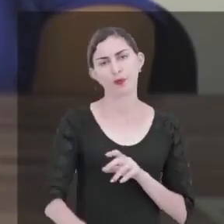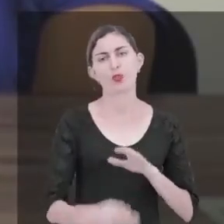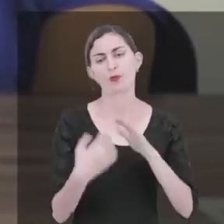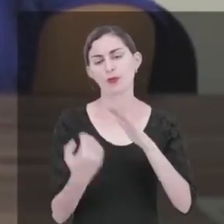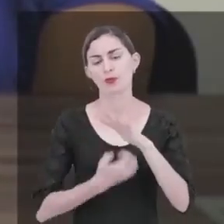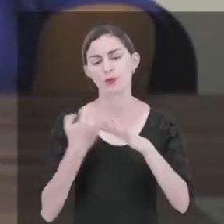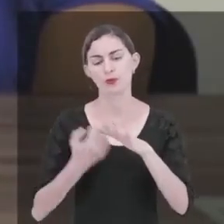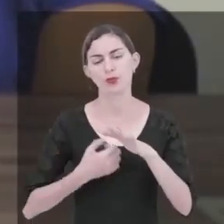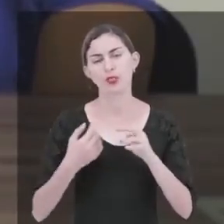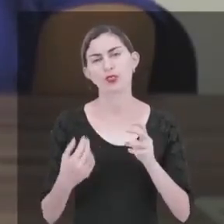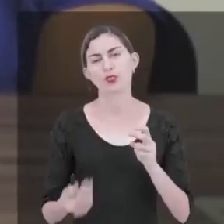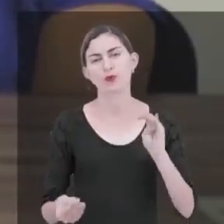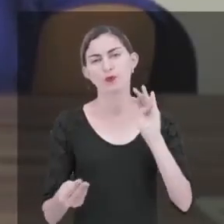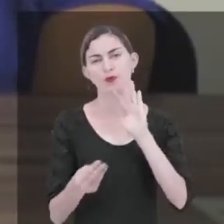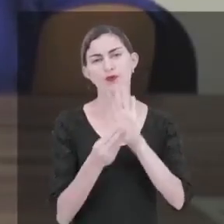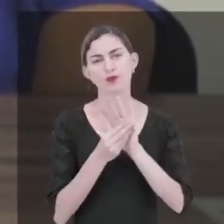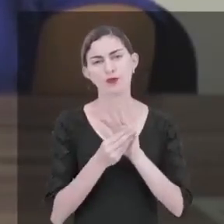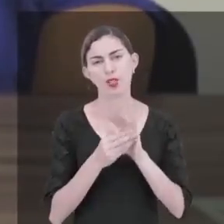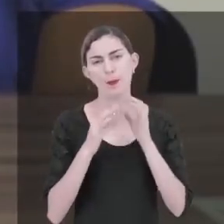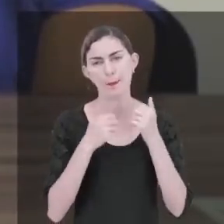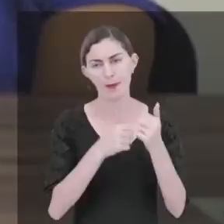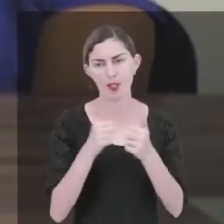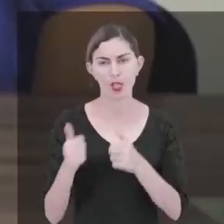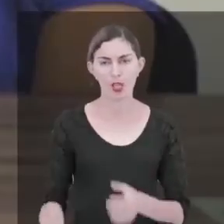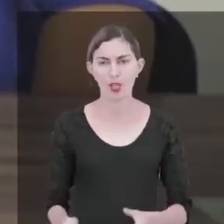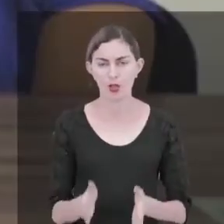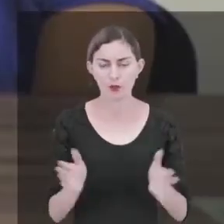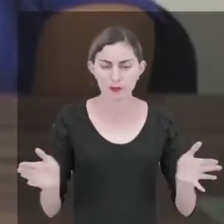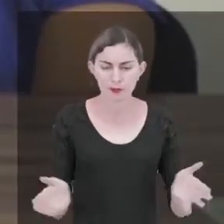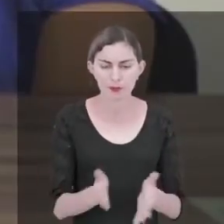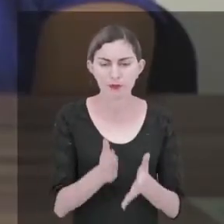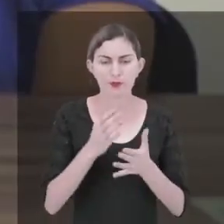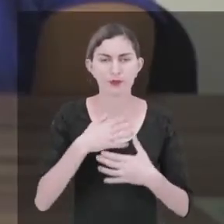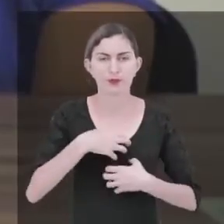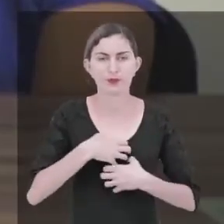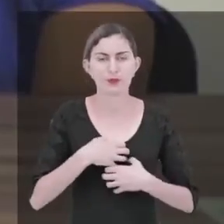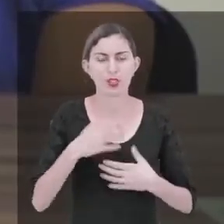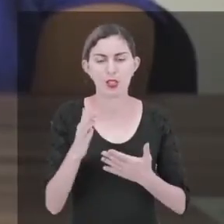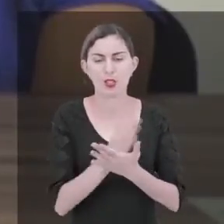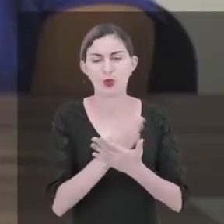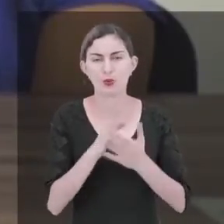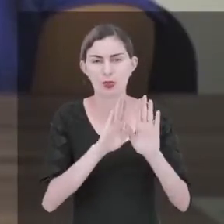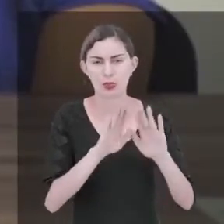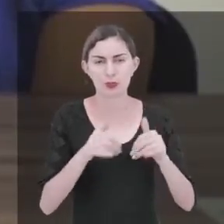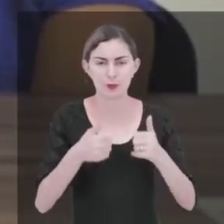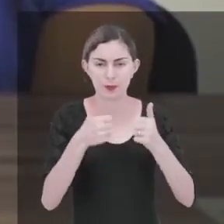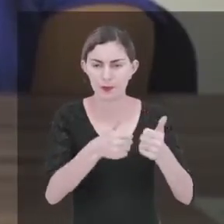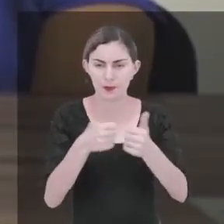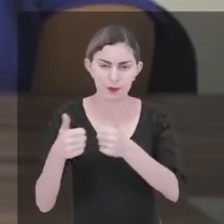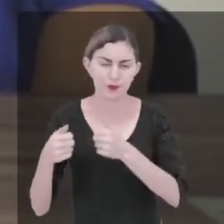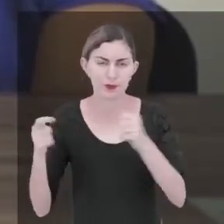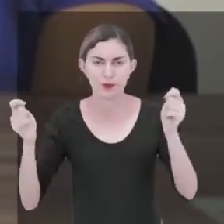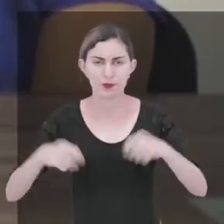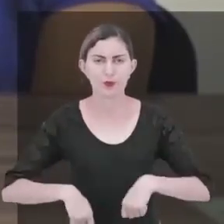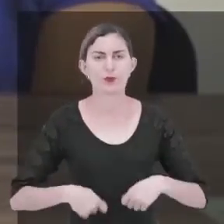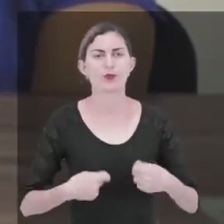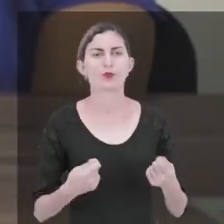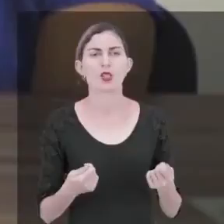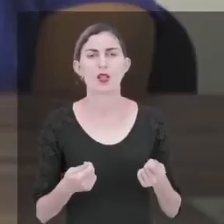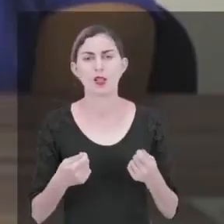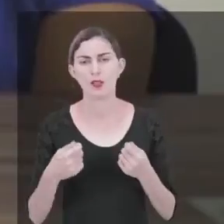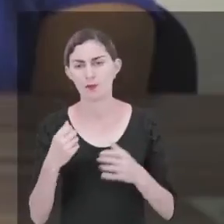empresa estabelece para benefício dos seus funcionários, para o acolhimento desse funcionário, alguns benefícios que possam